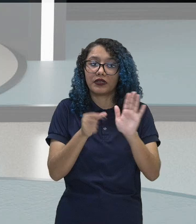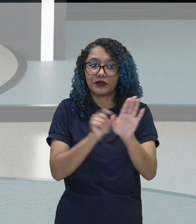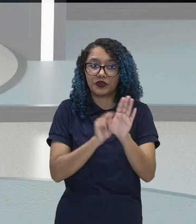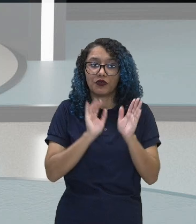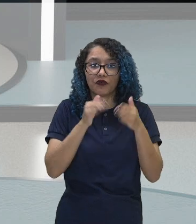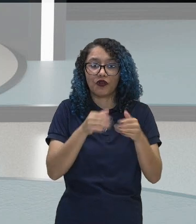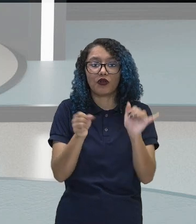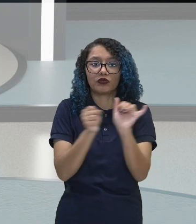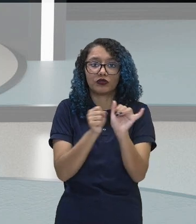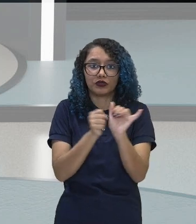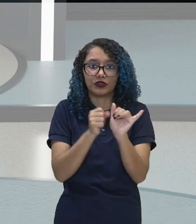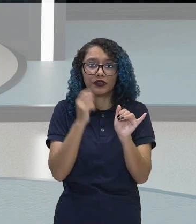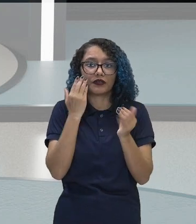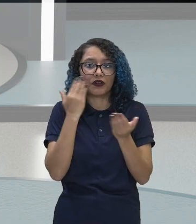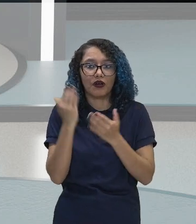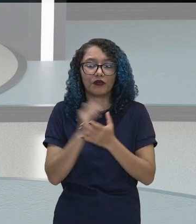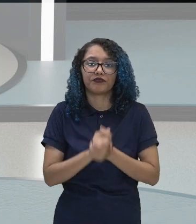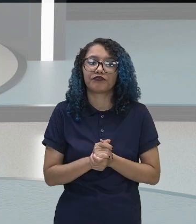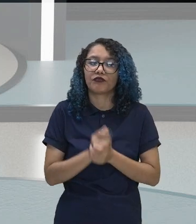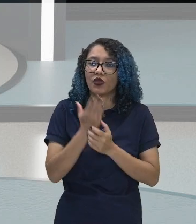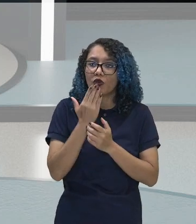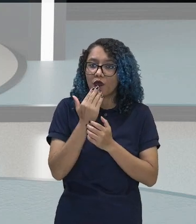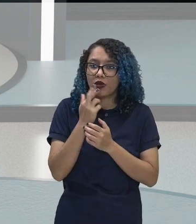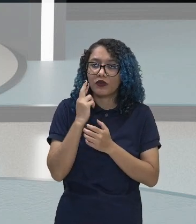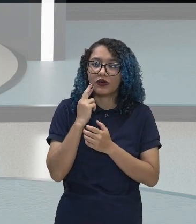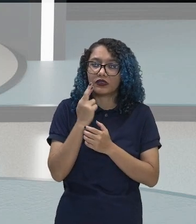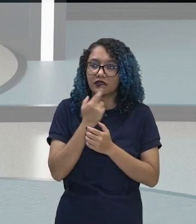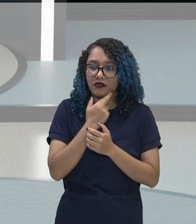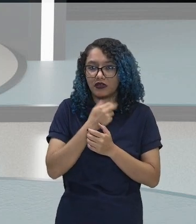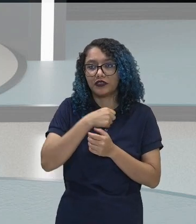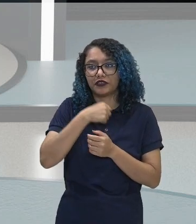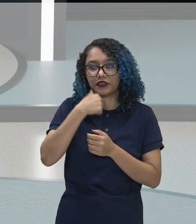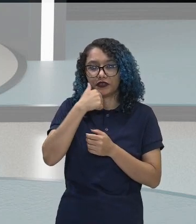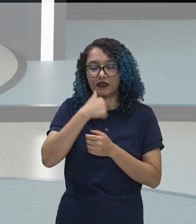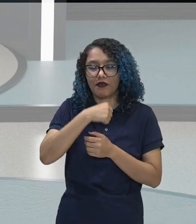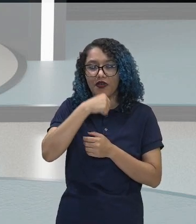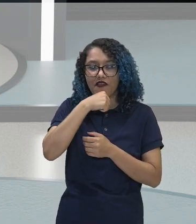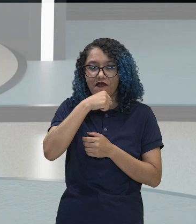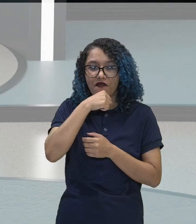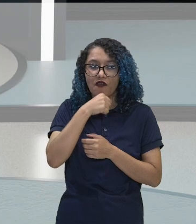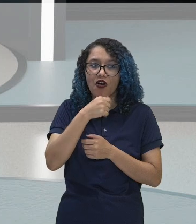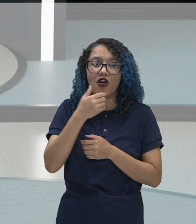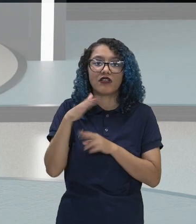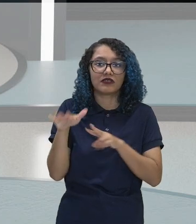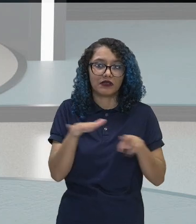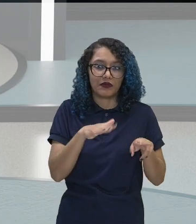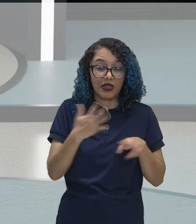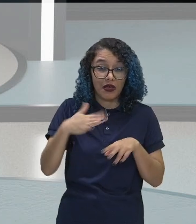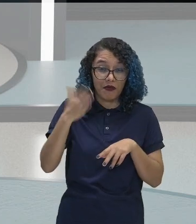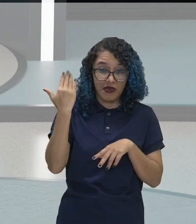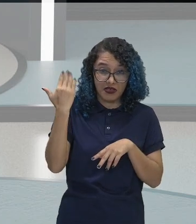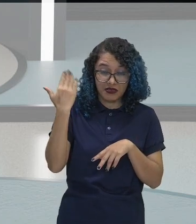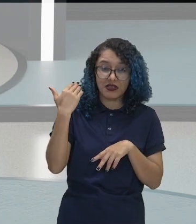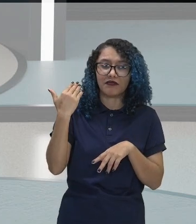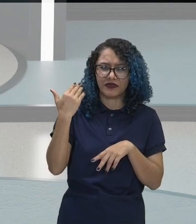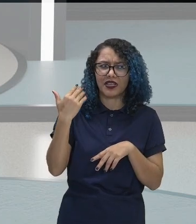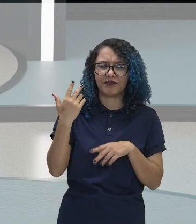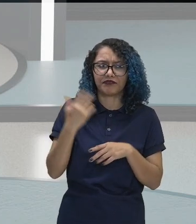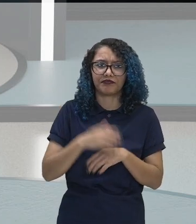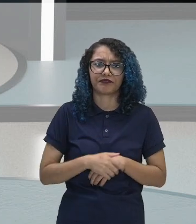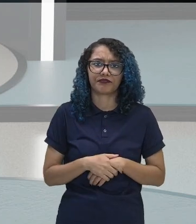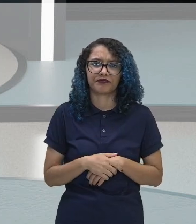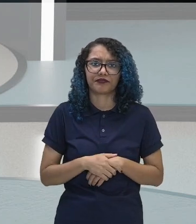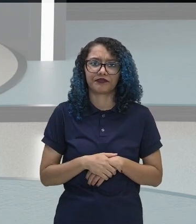no restaurante da minha avó na semana passada. Então, nós costumamos falar assim, né? Do